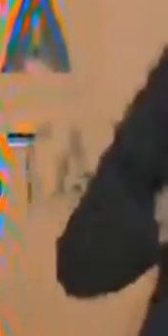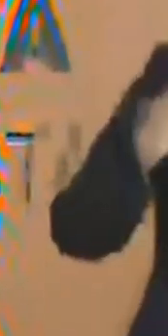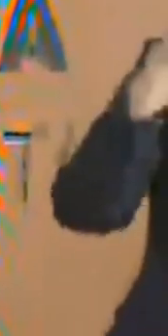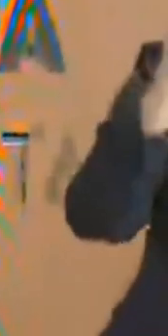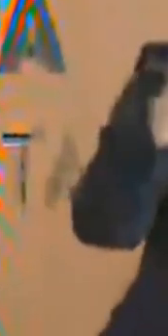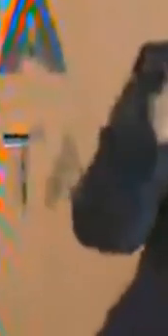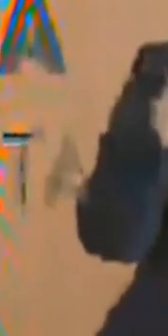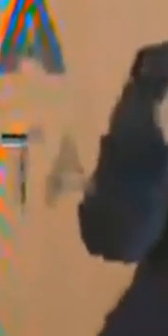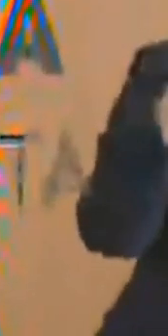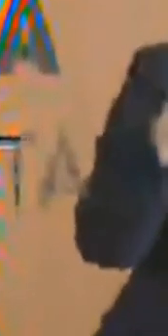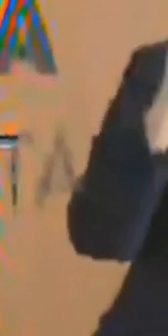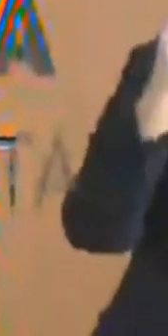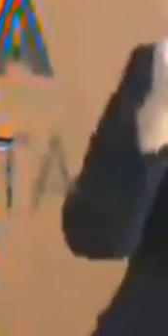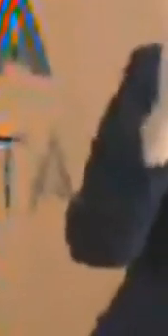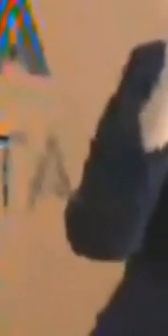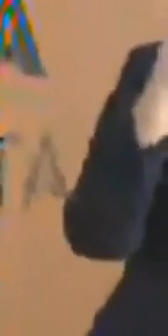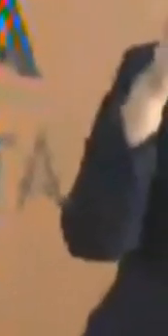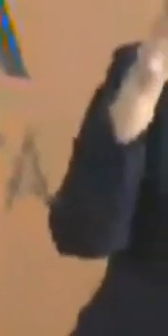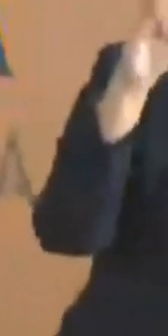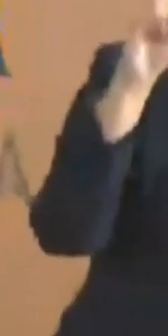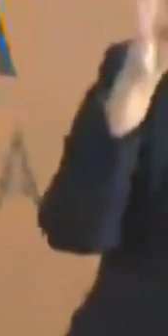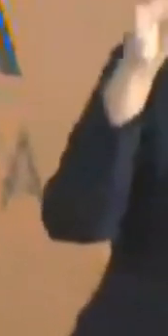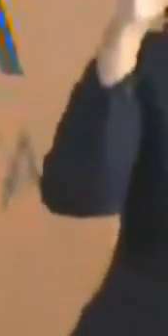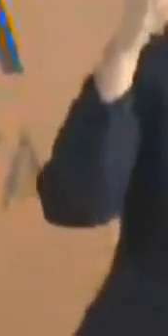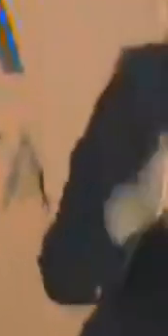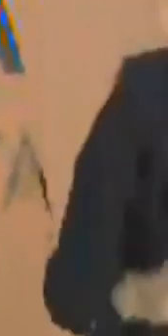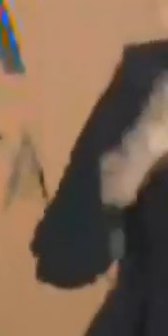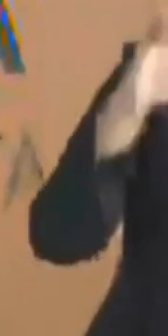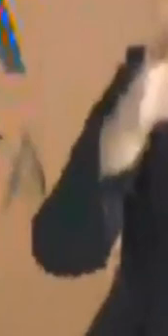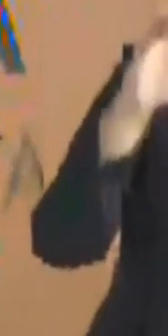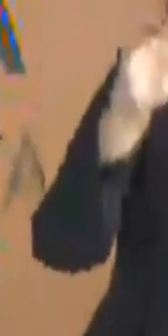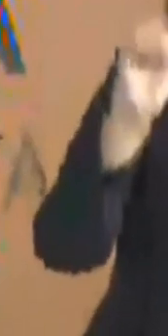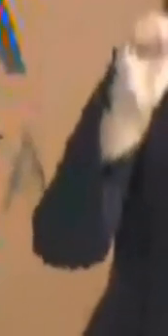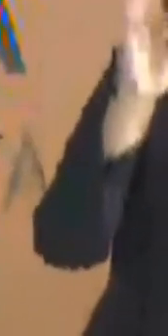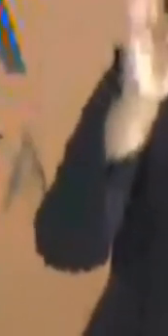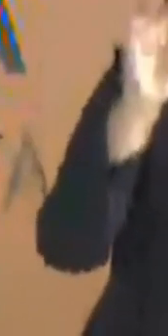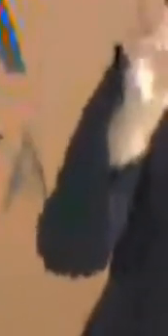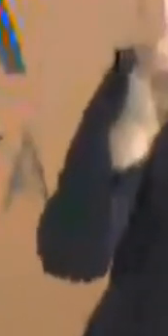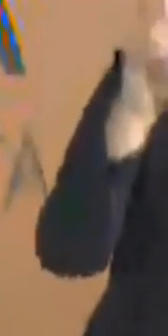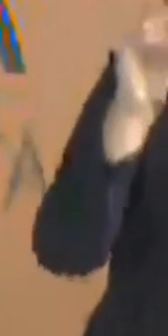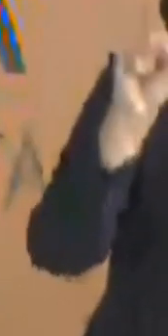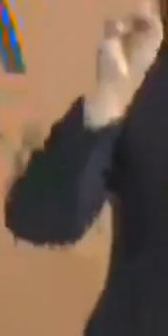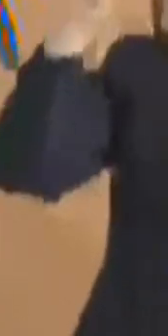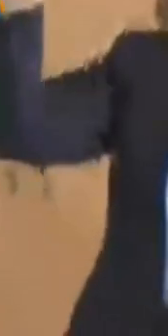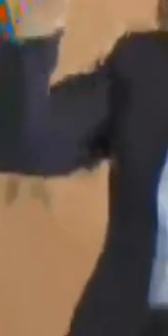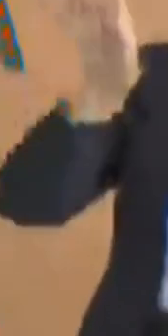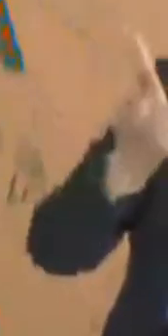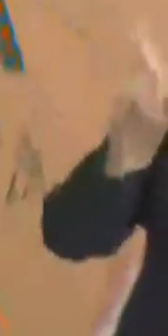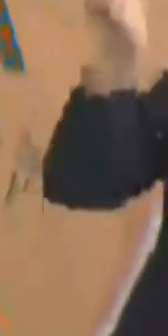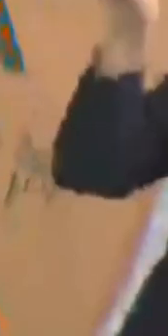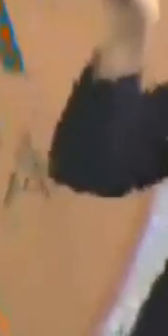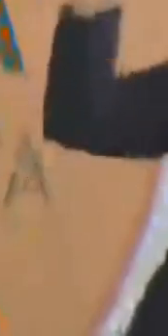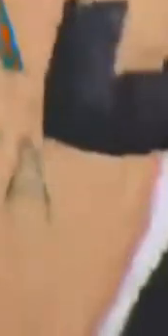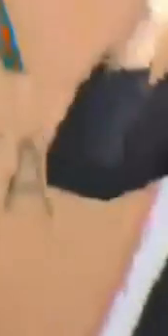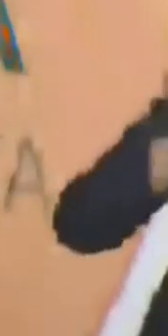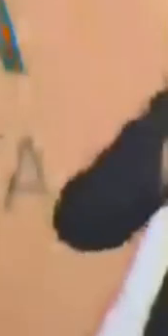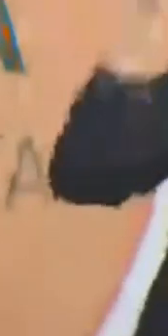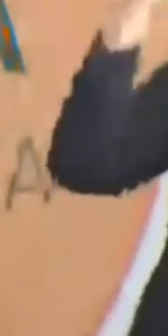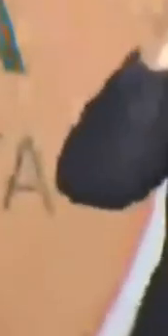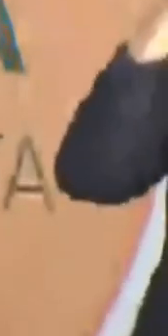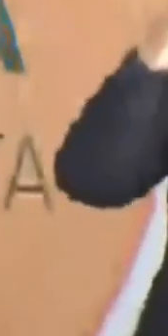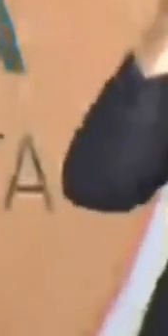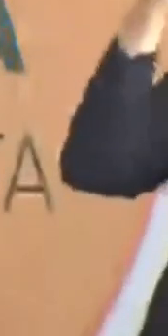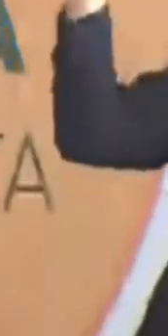Cabra da peste de Crateús, o nosso estado aqui, mais para cima, o